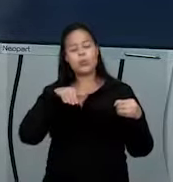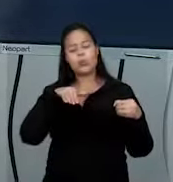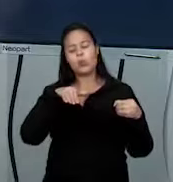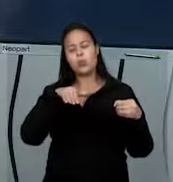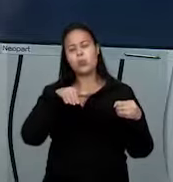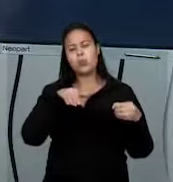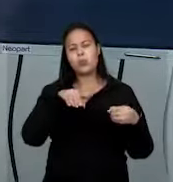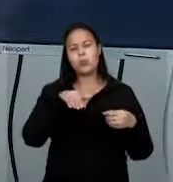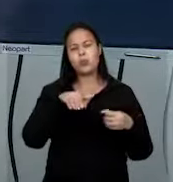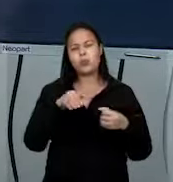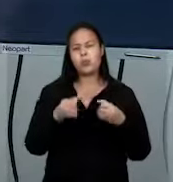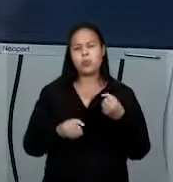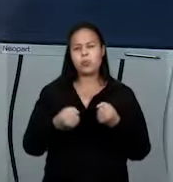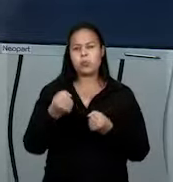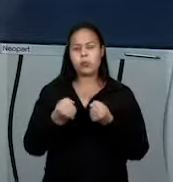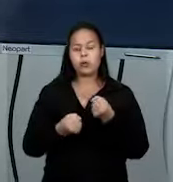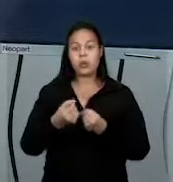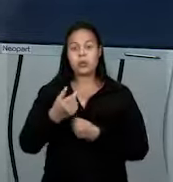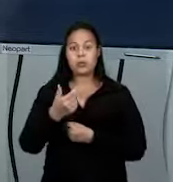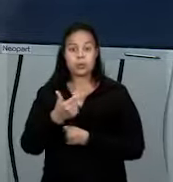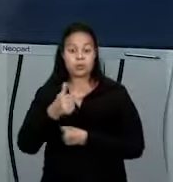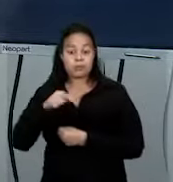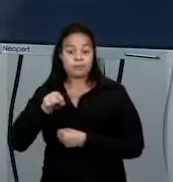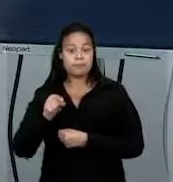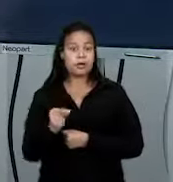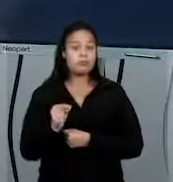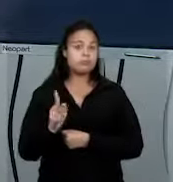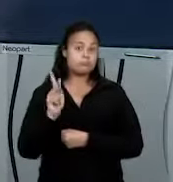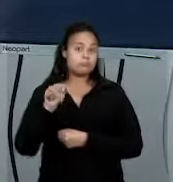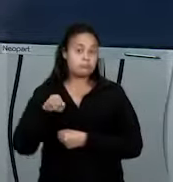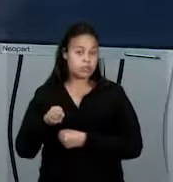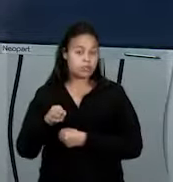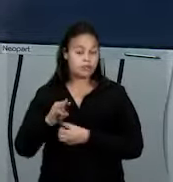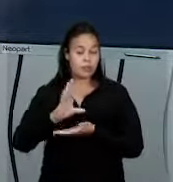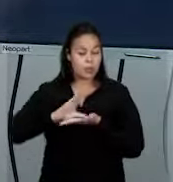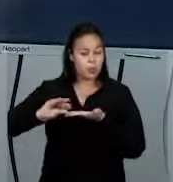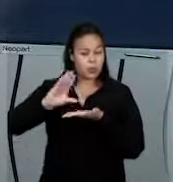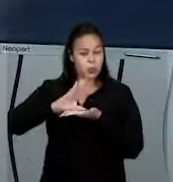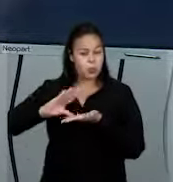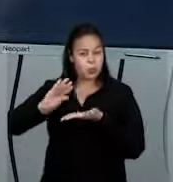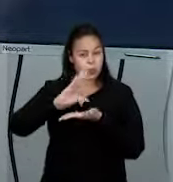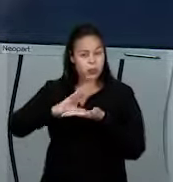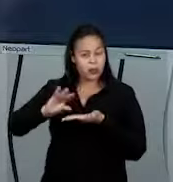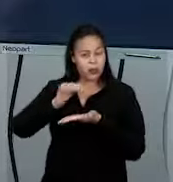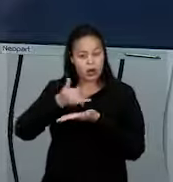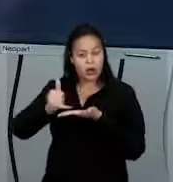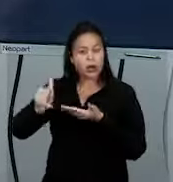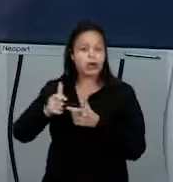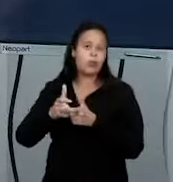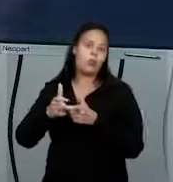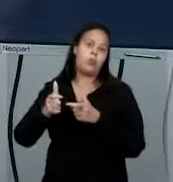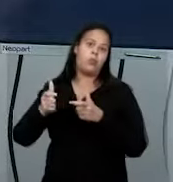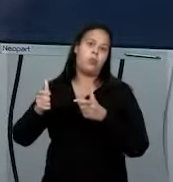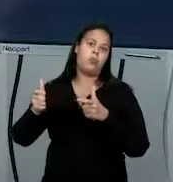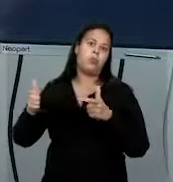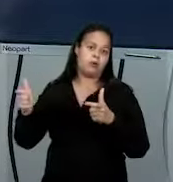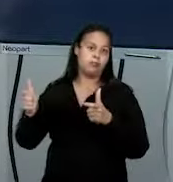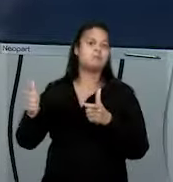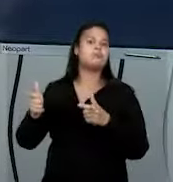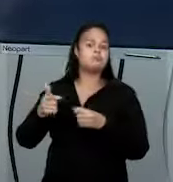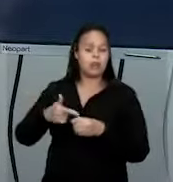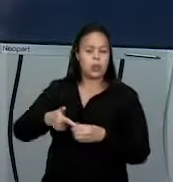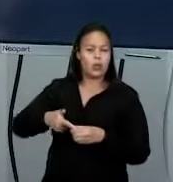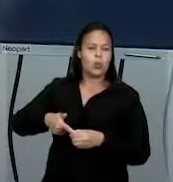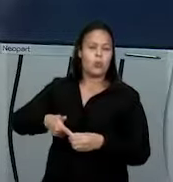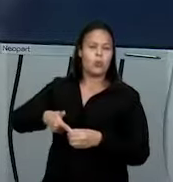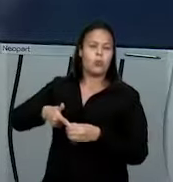de 2.000 quilômetros, ele vai consumir uma energia muito maior, uma quantidade de